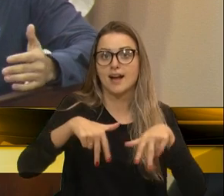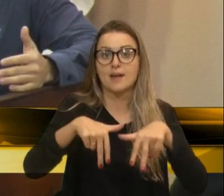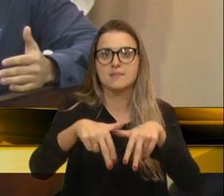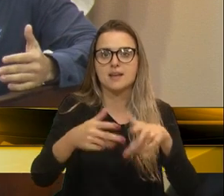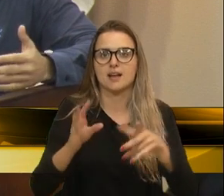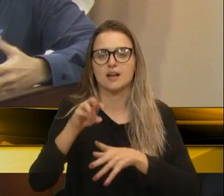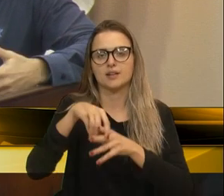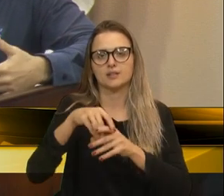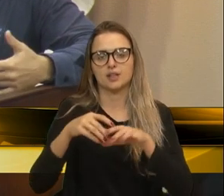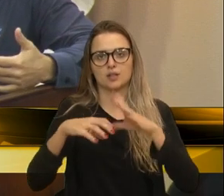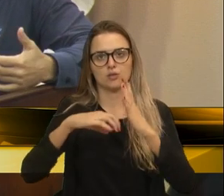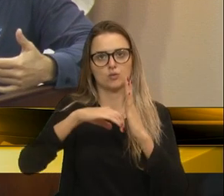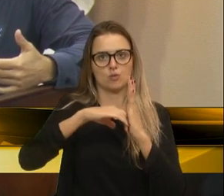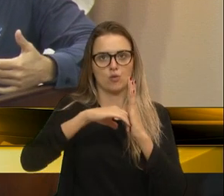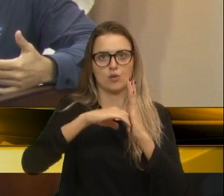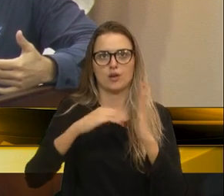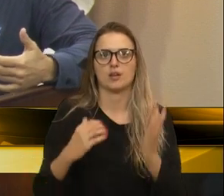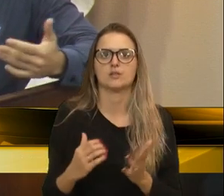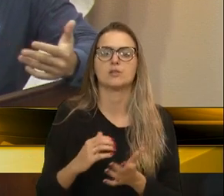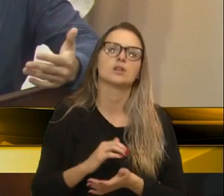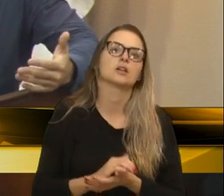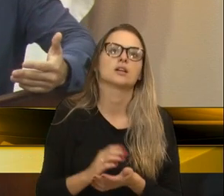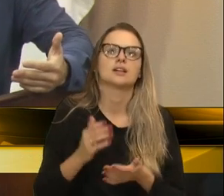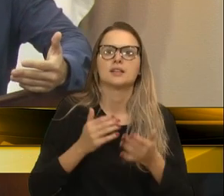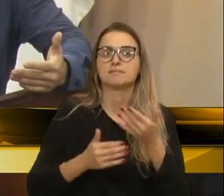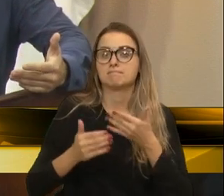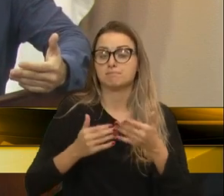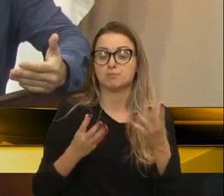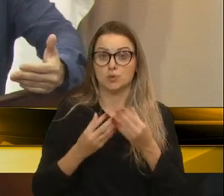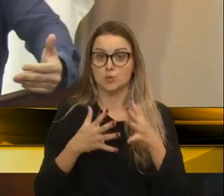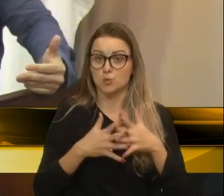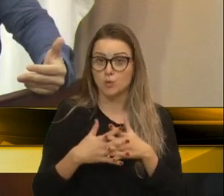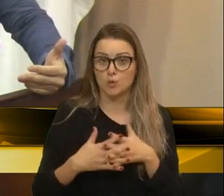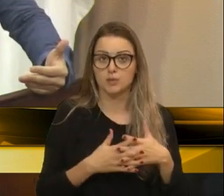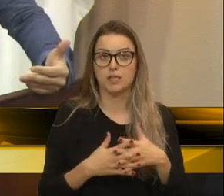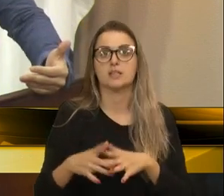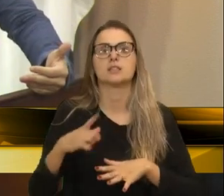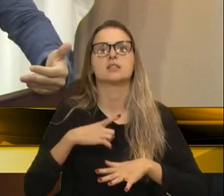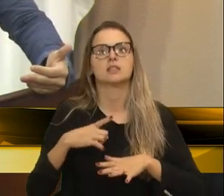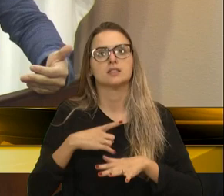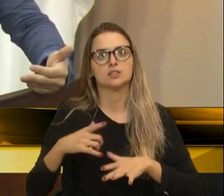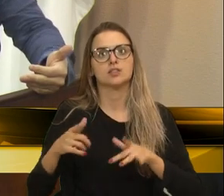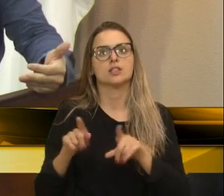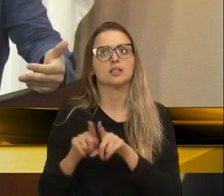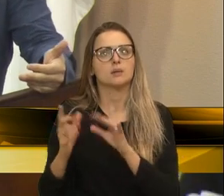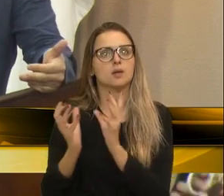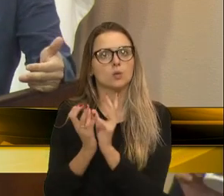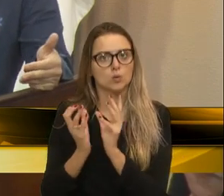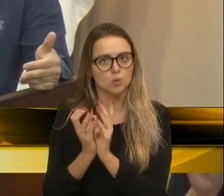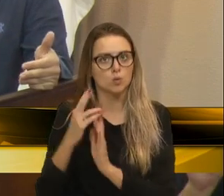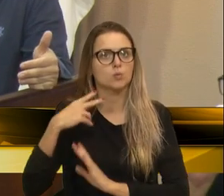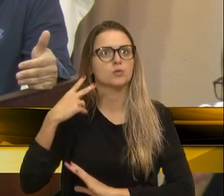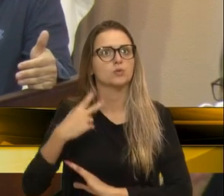Então, estava uma semana tumultuada. Também tinha marcha de vereadores,